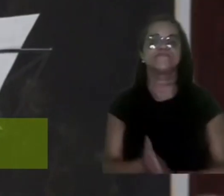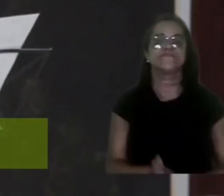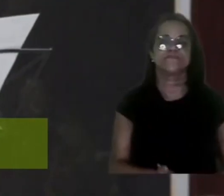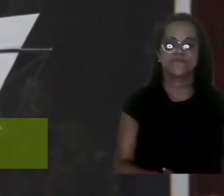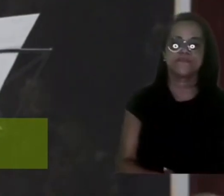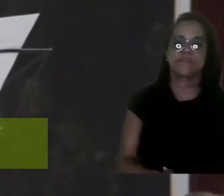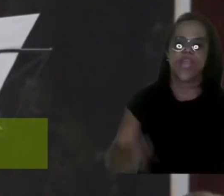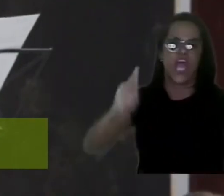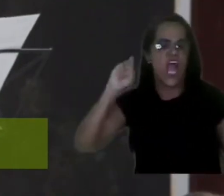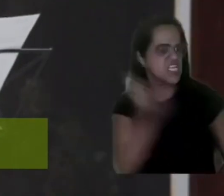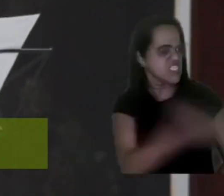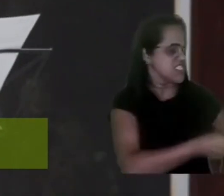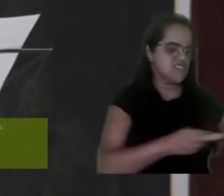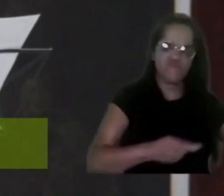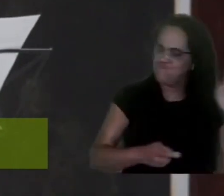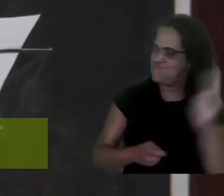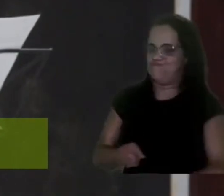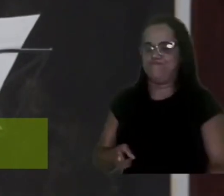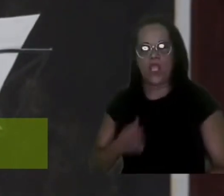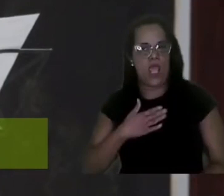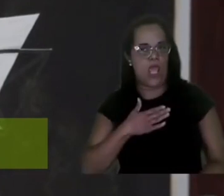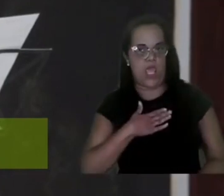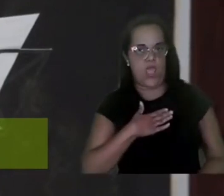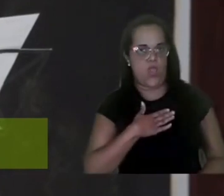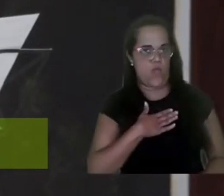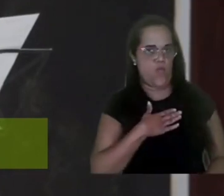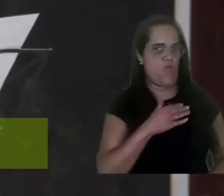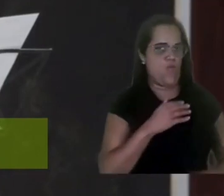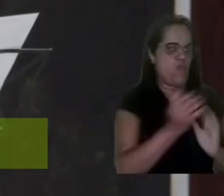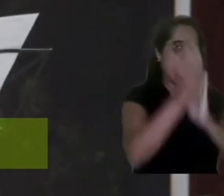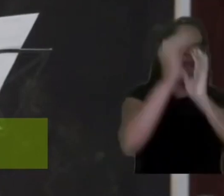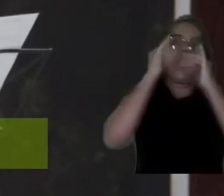Outra razão eu não tenho para